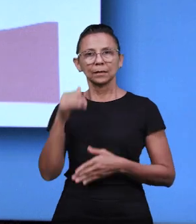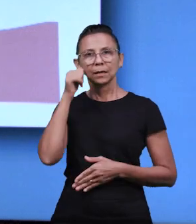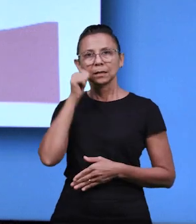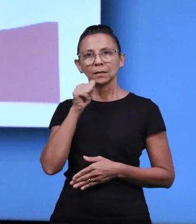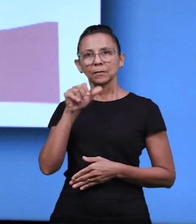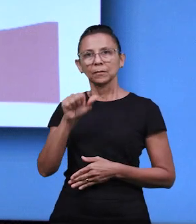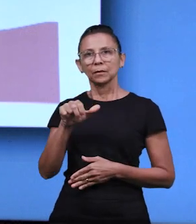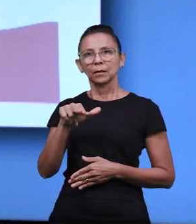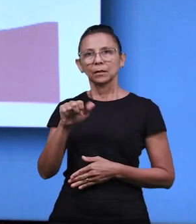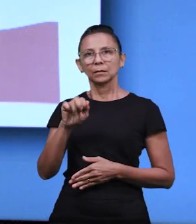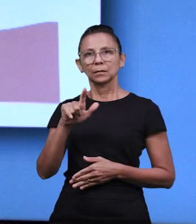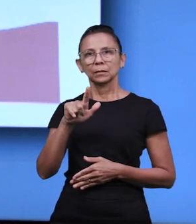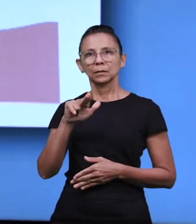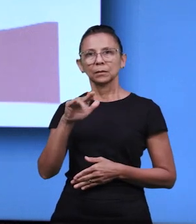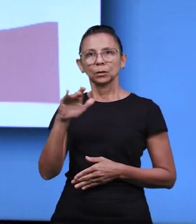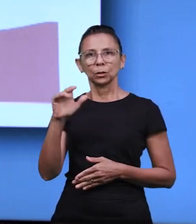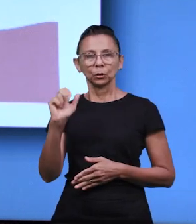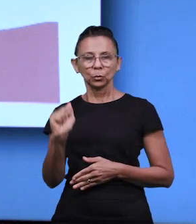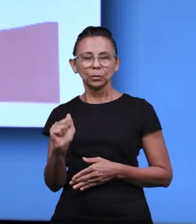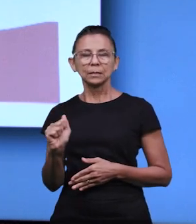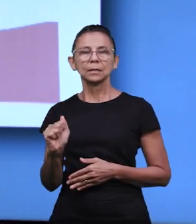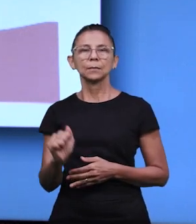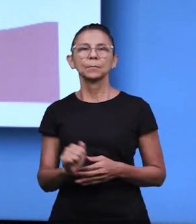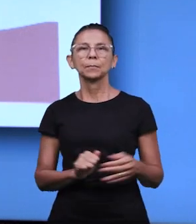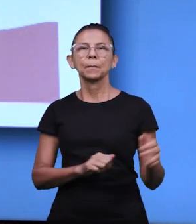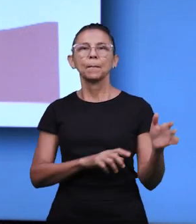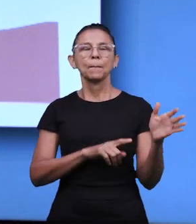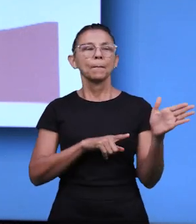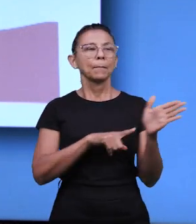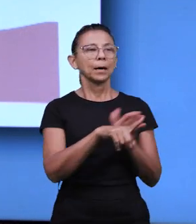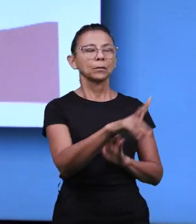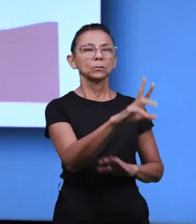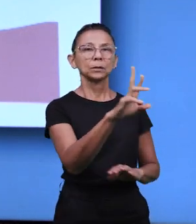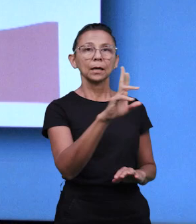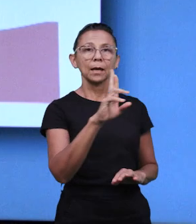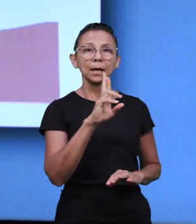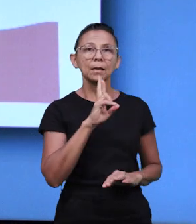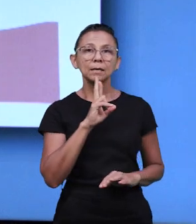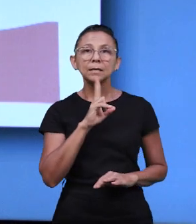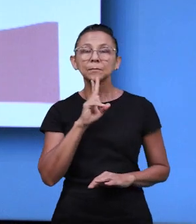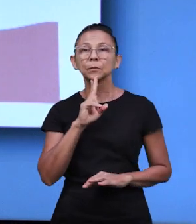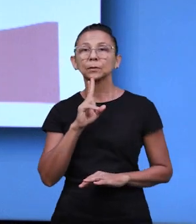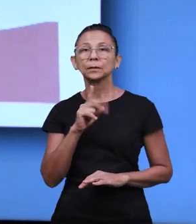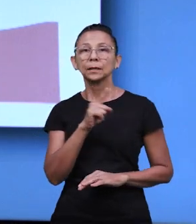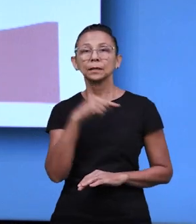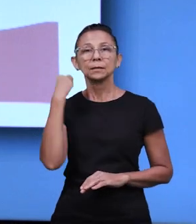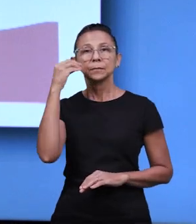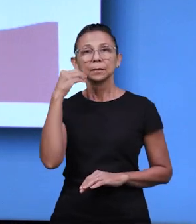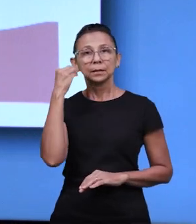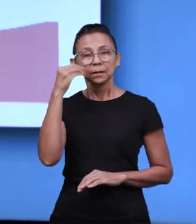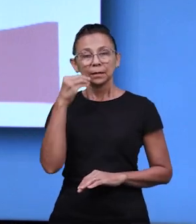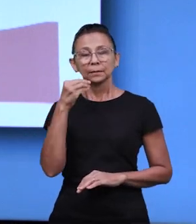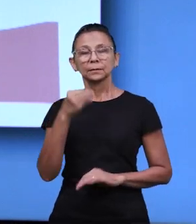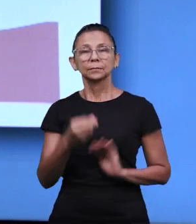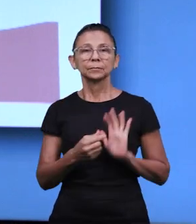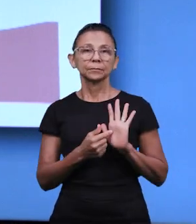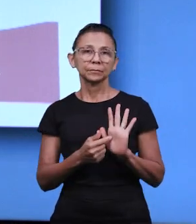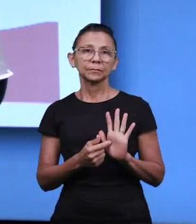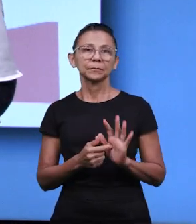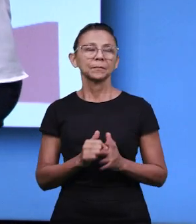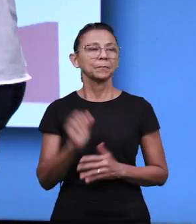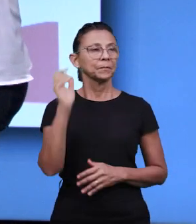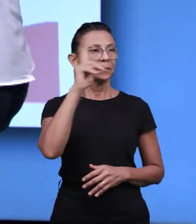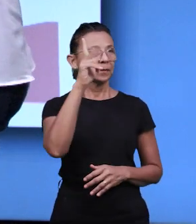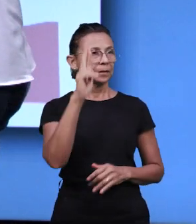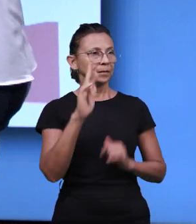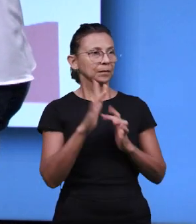Lúcia Peixoto para que ela responda algumas perguntas e traga o conhecimento e a experiência dela. Ana,